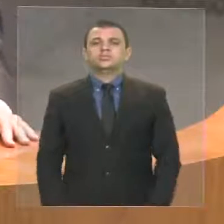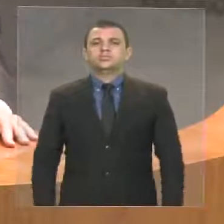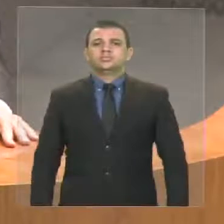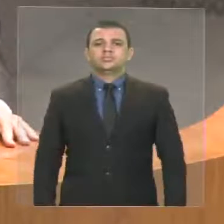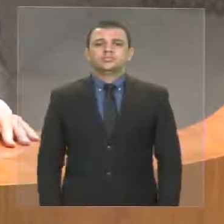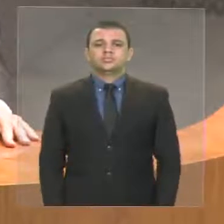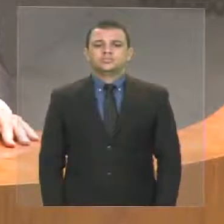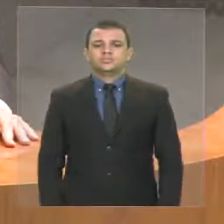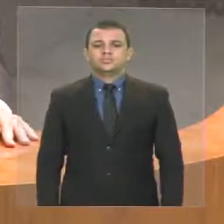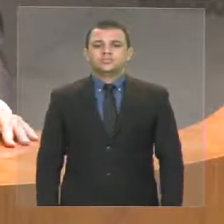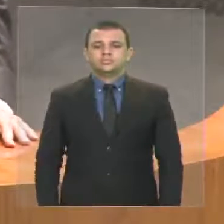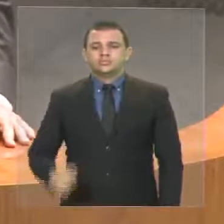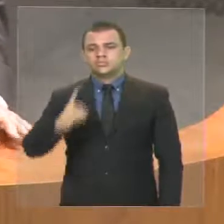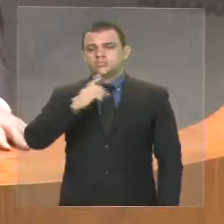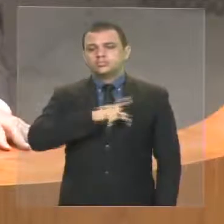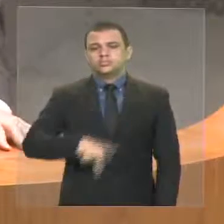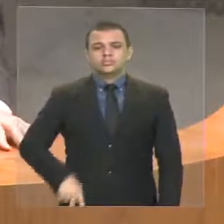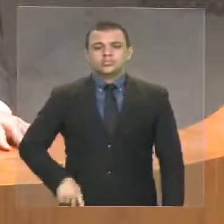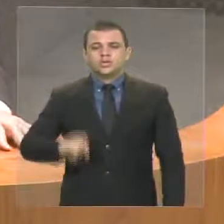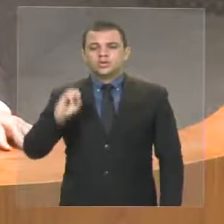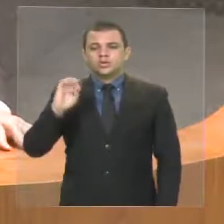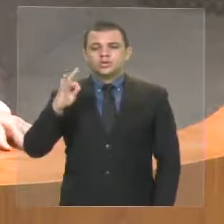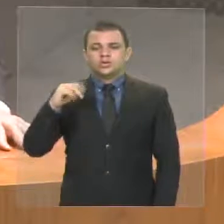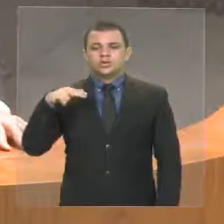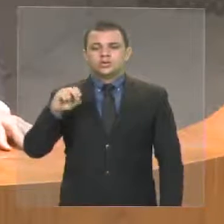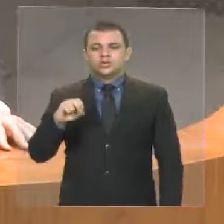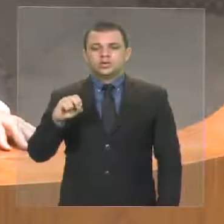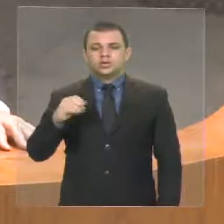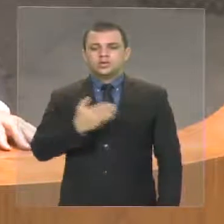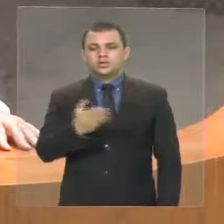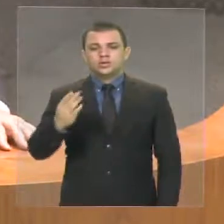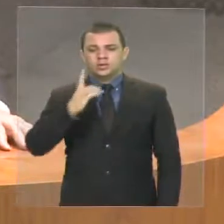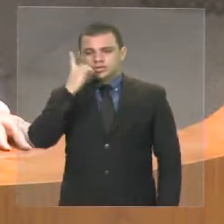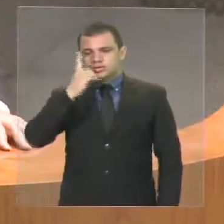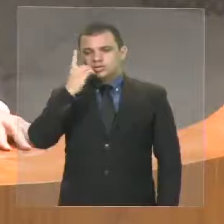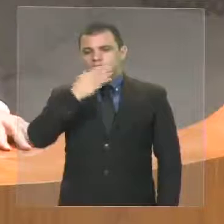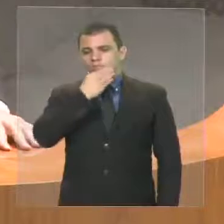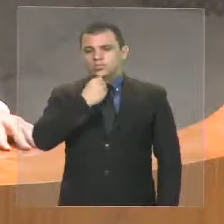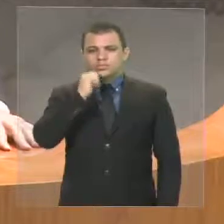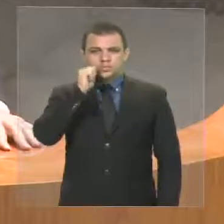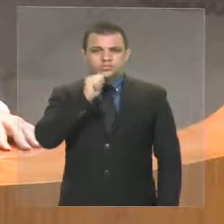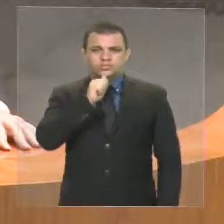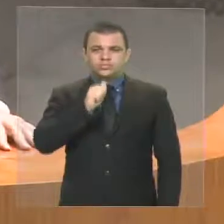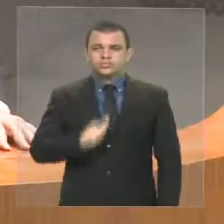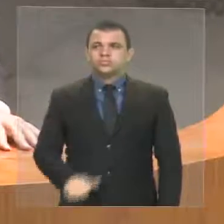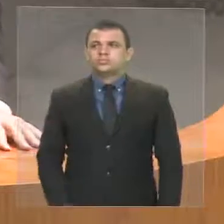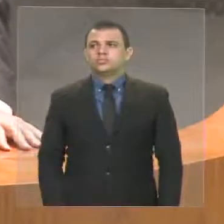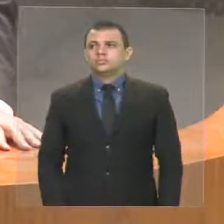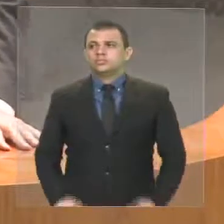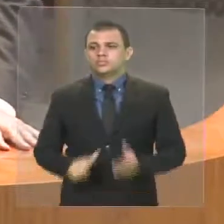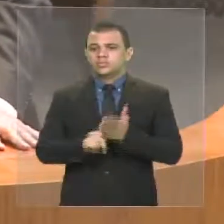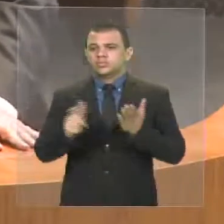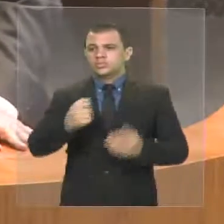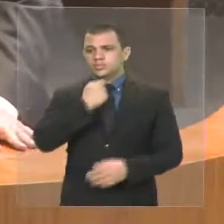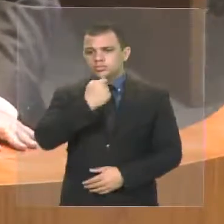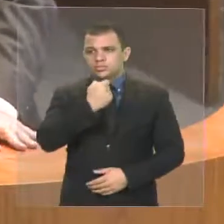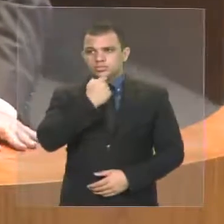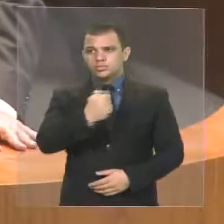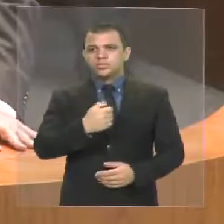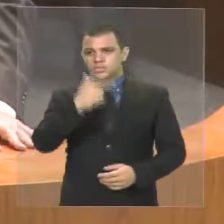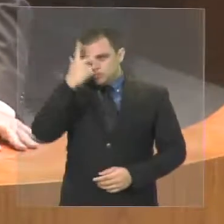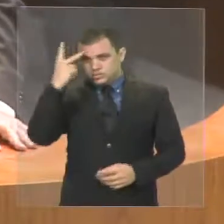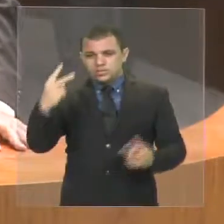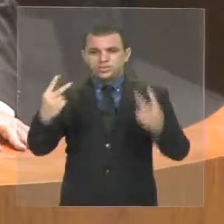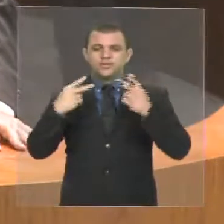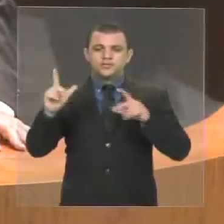Agradeço ao presidente Otelino, senhores deputados, senhoras deputadas, jornalistas, aqueles que nos veem